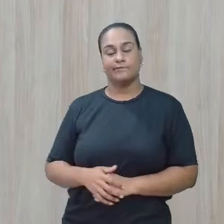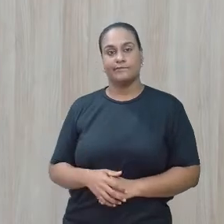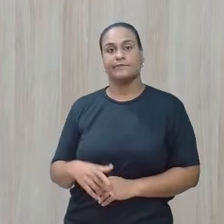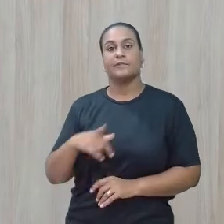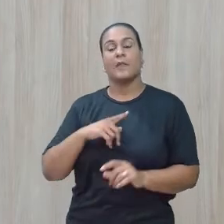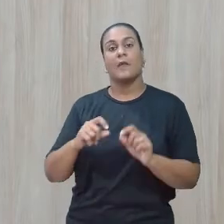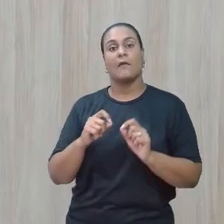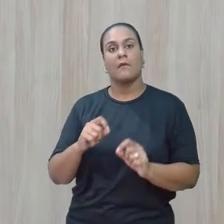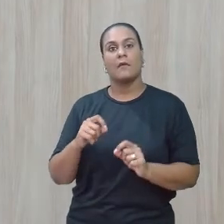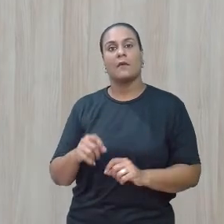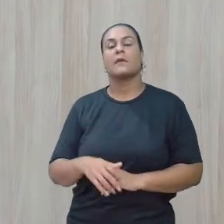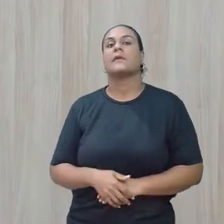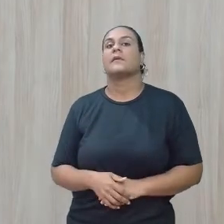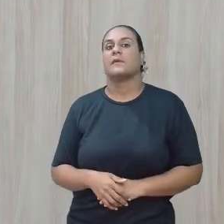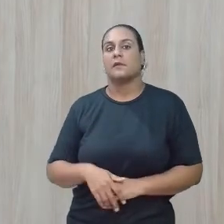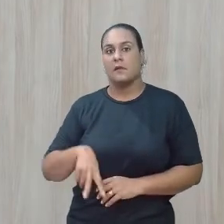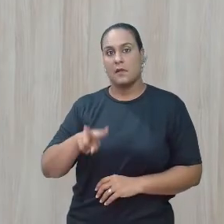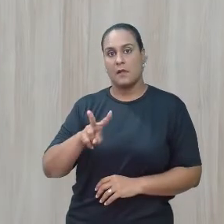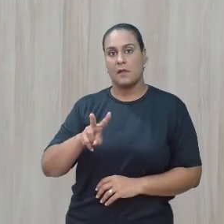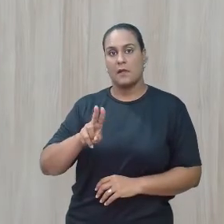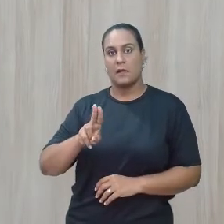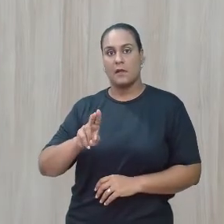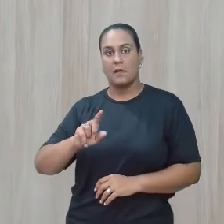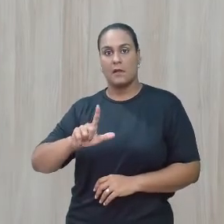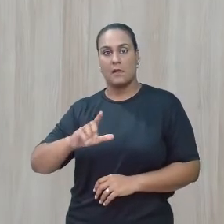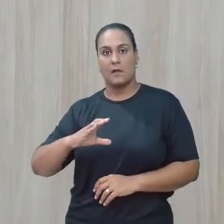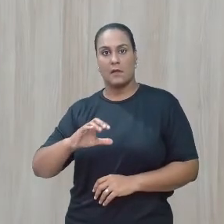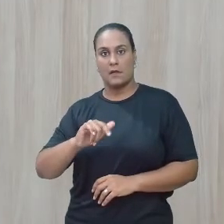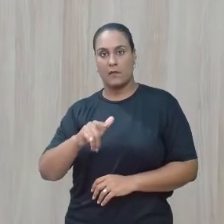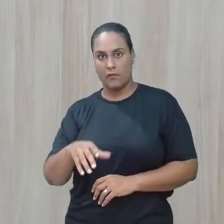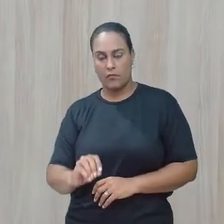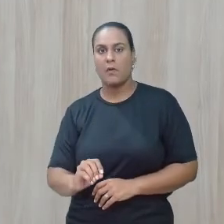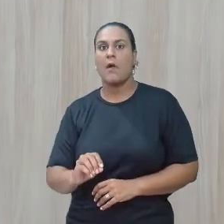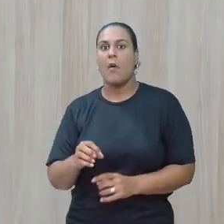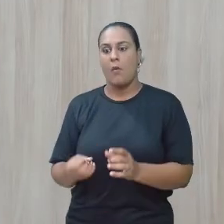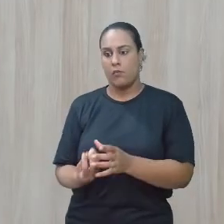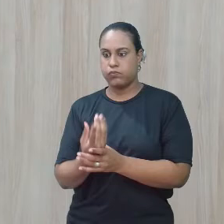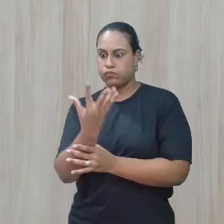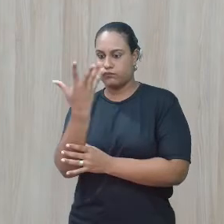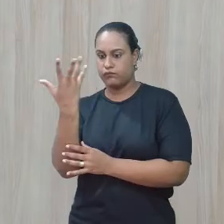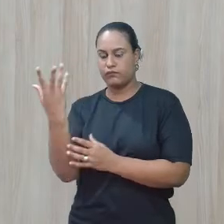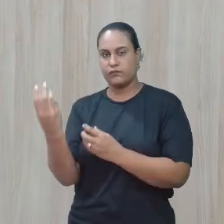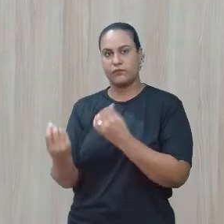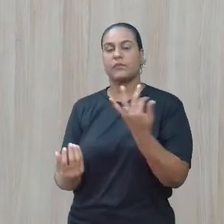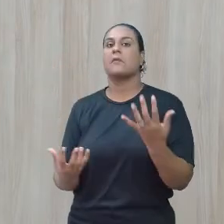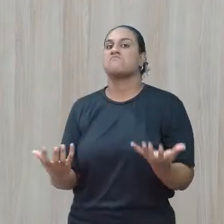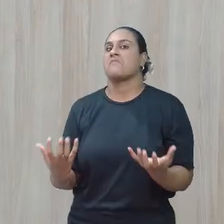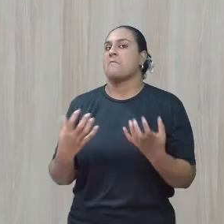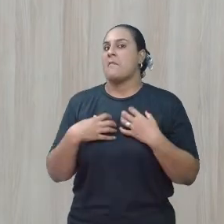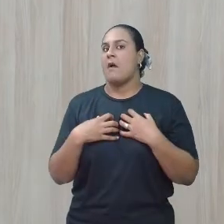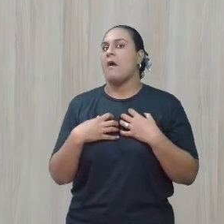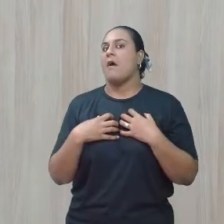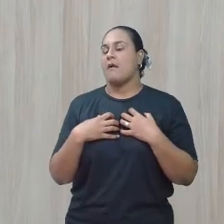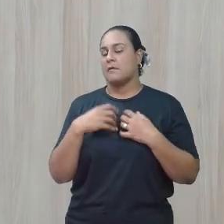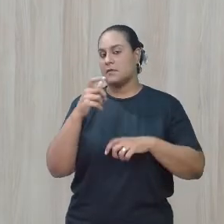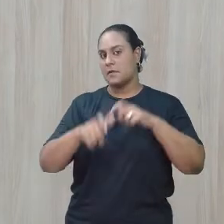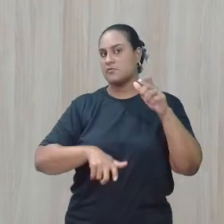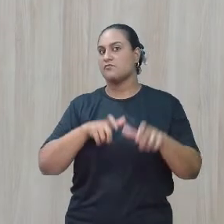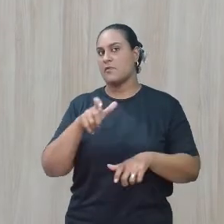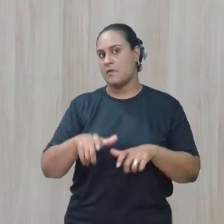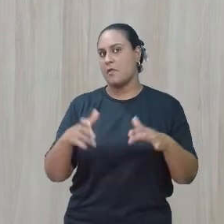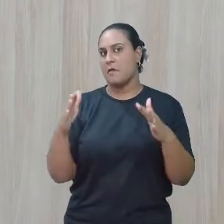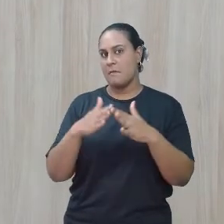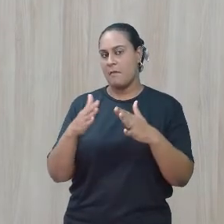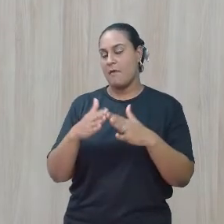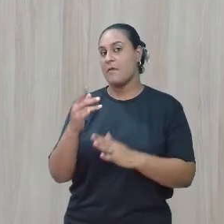elas passaram, né, por uma erupção vulcânica, e aí isso pode causar causar impactos àquela vida, né, das pessoas,